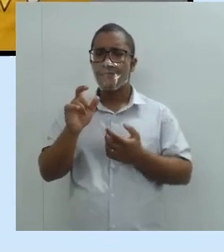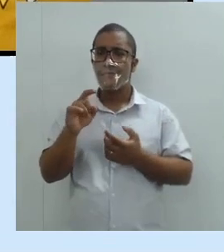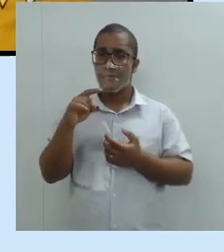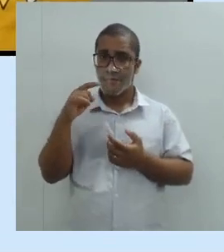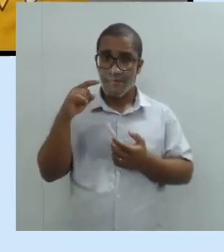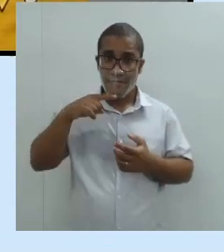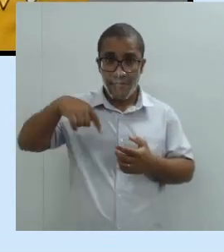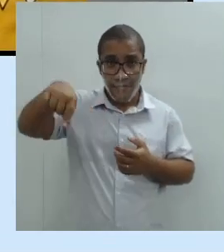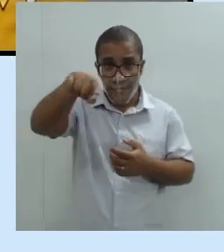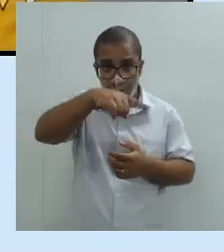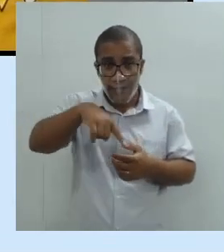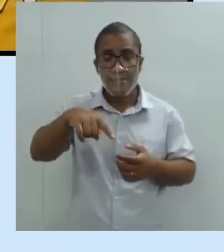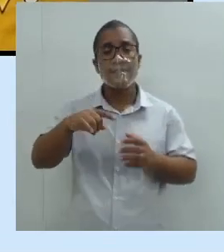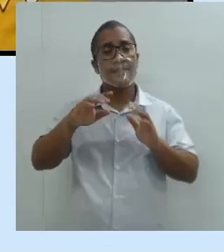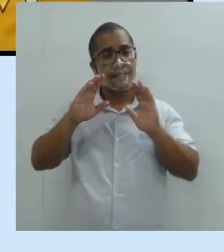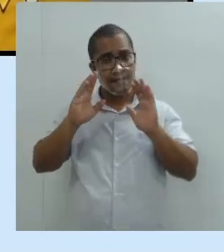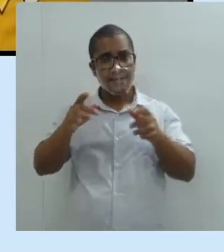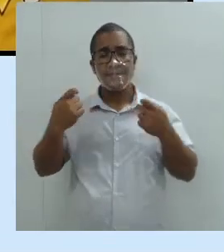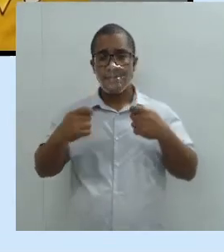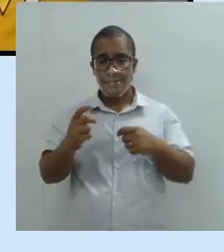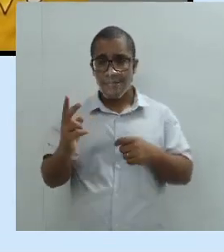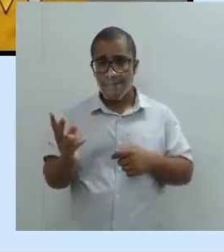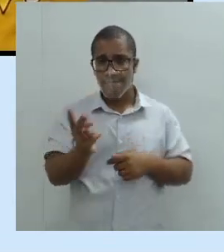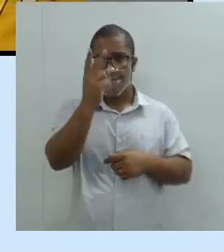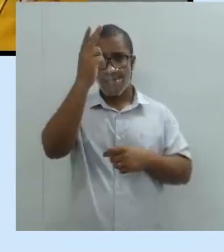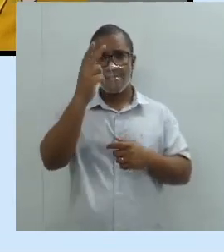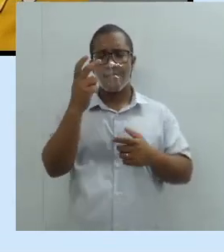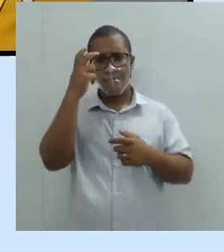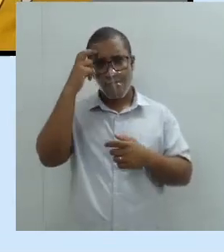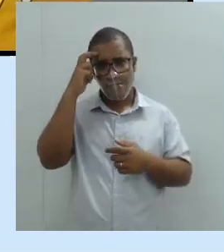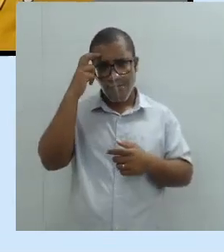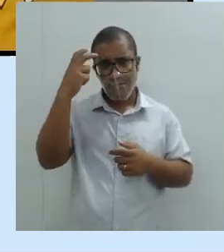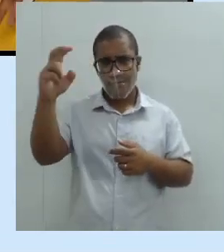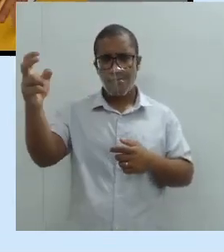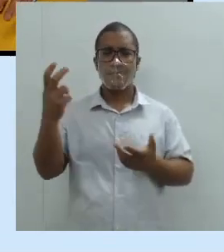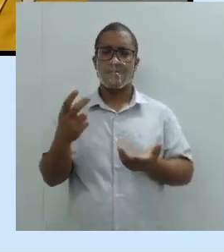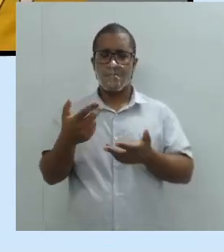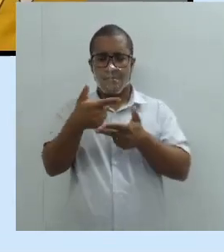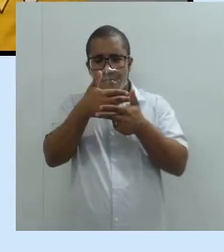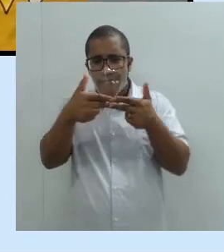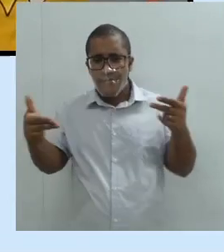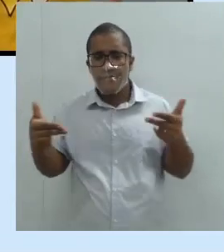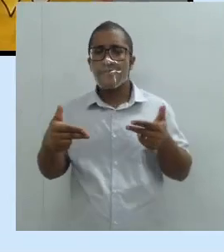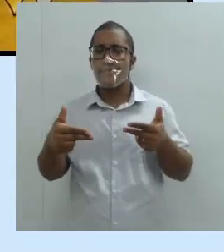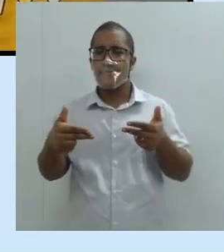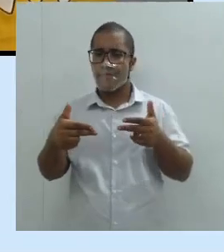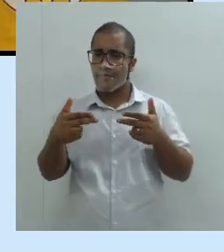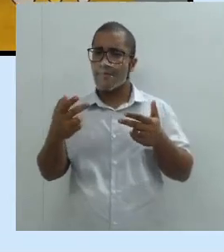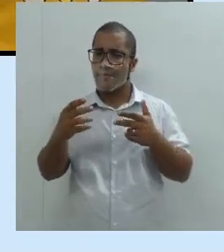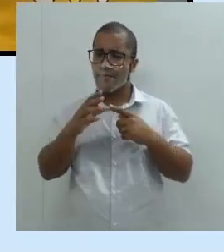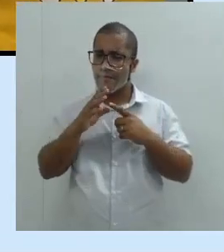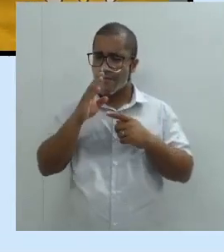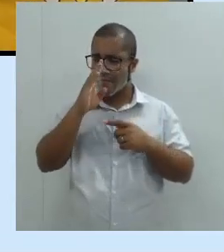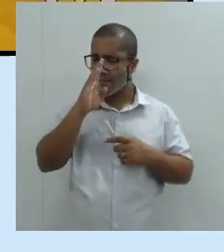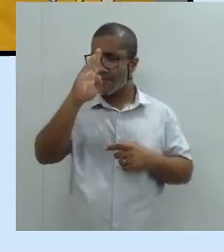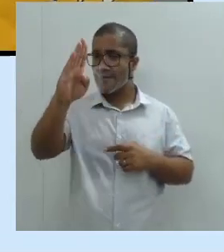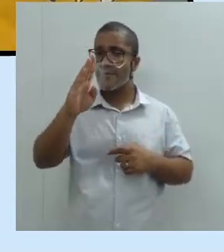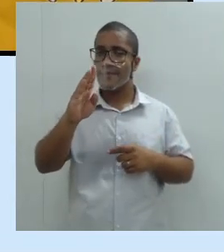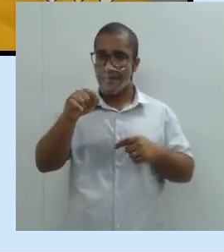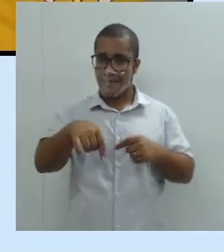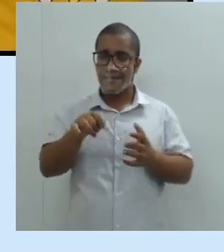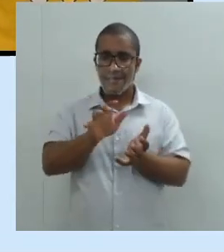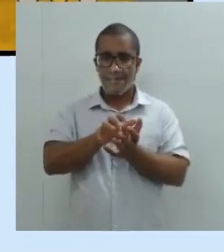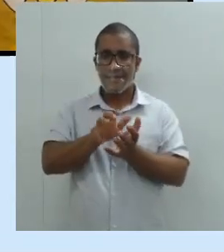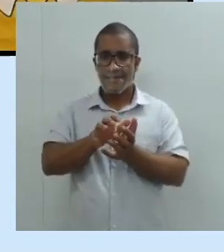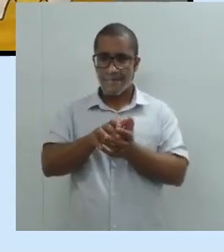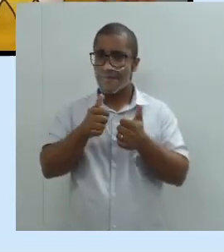nós darmos valor a essa cultura e principalmente a nossa pernambucana, que é maravilhosa, não é puxando